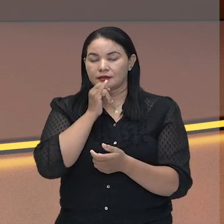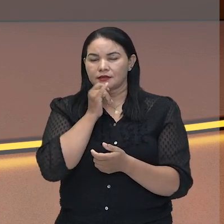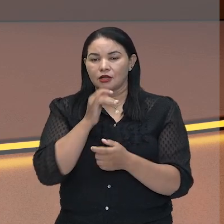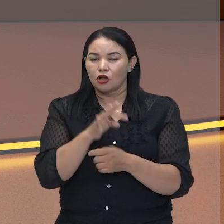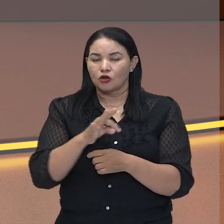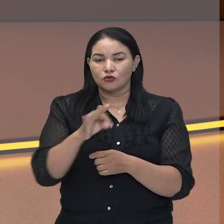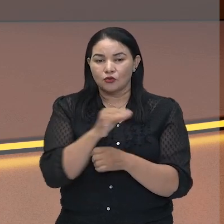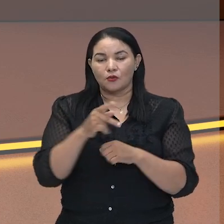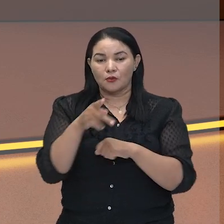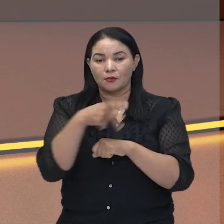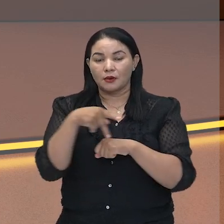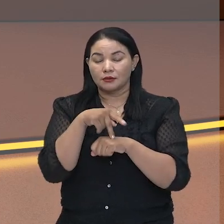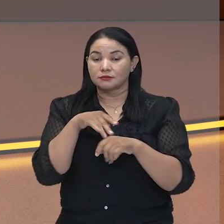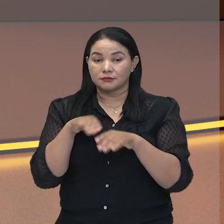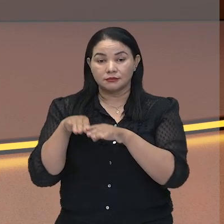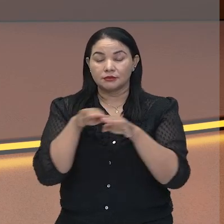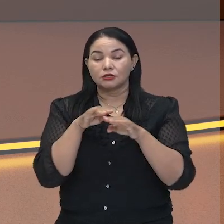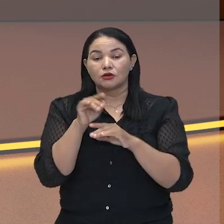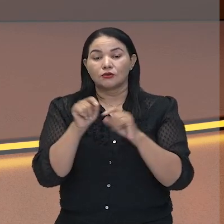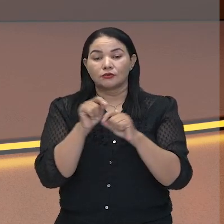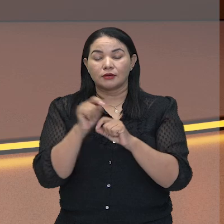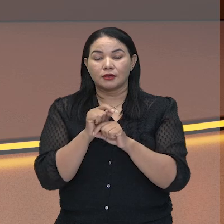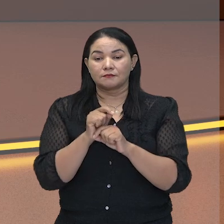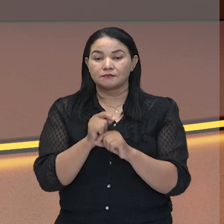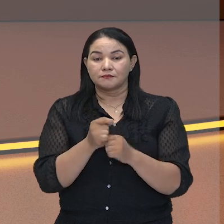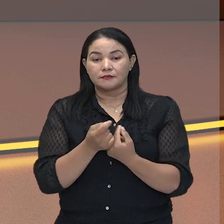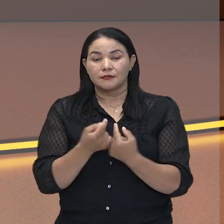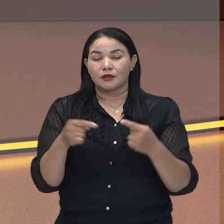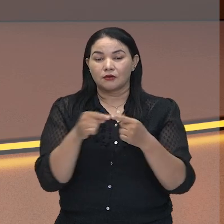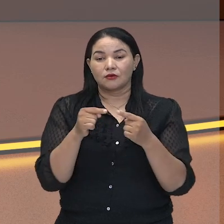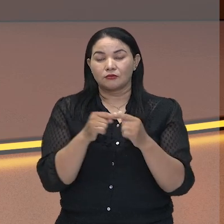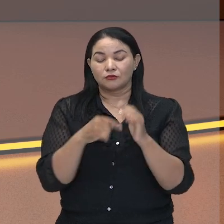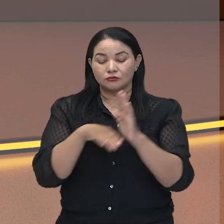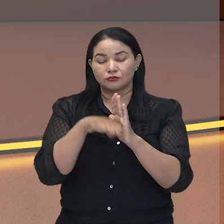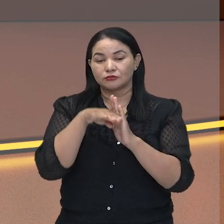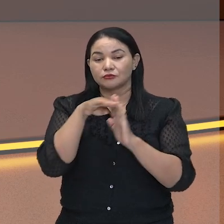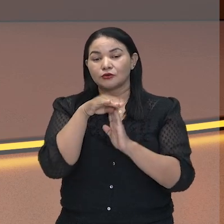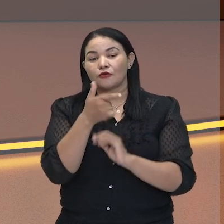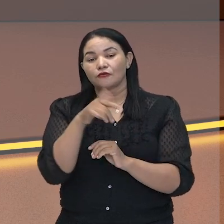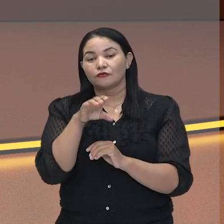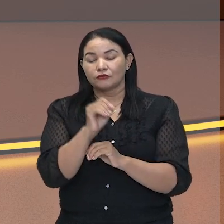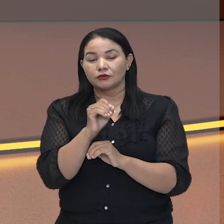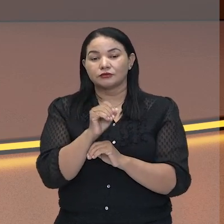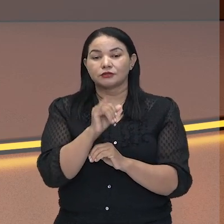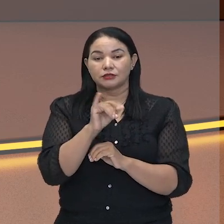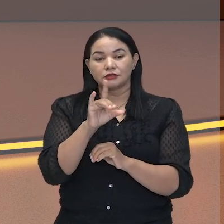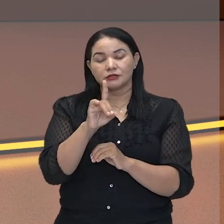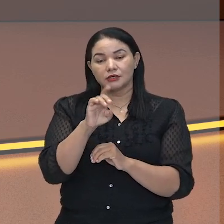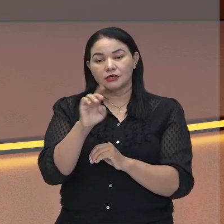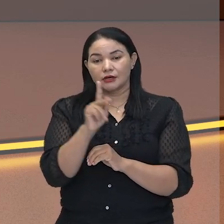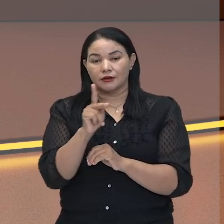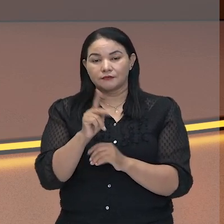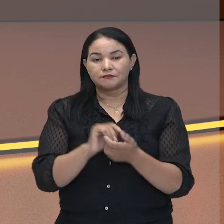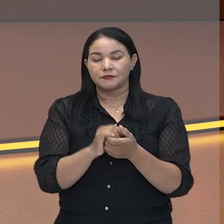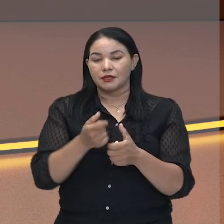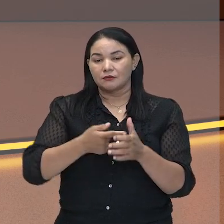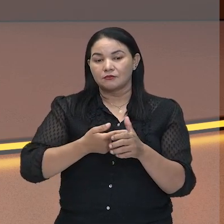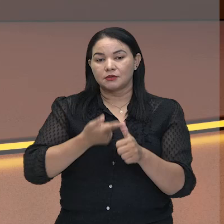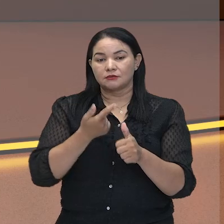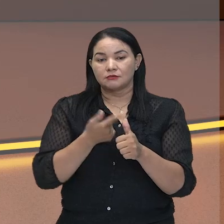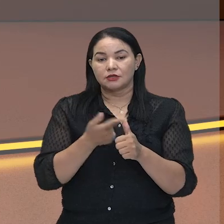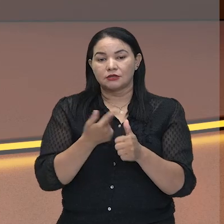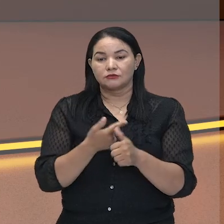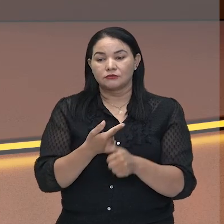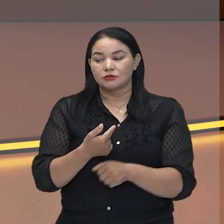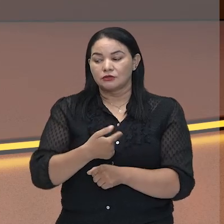vão estar entre ali os top 20, né, dos 20 maiores índices de DH. O primeiro deles sendo a Suíça, com